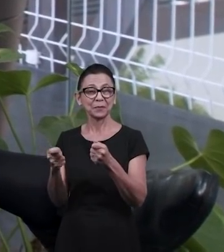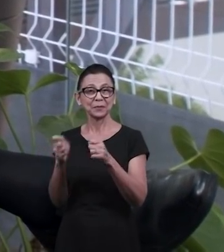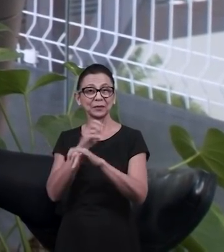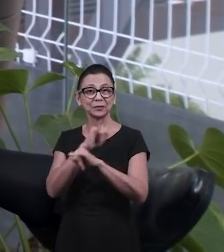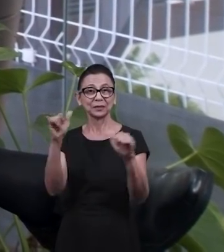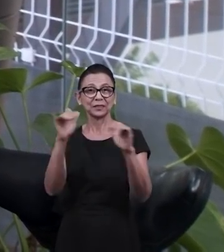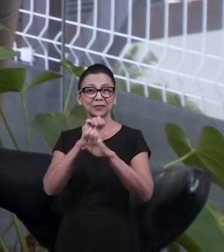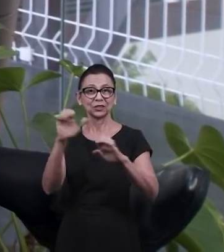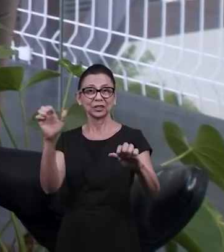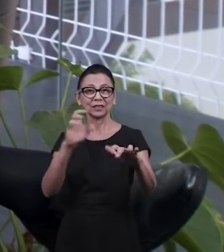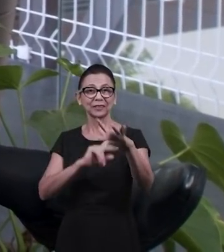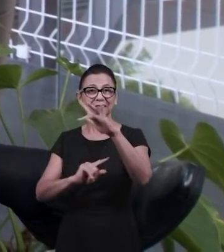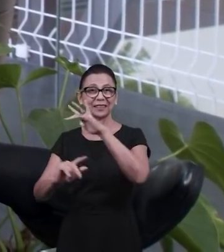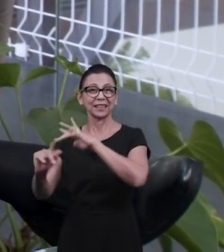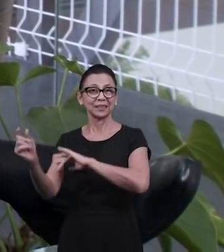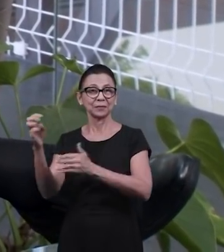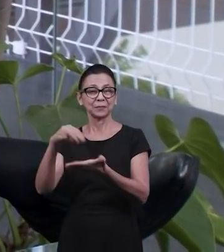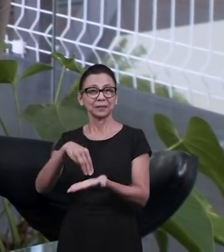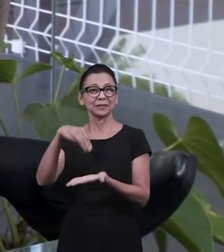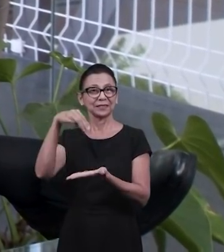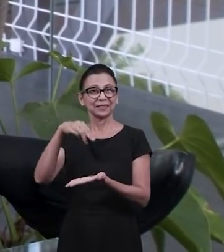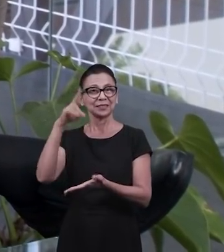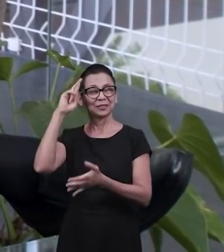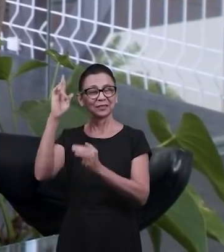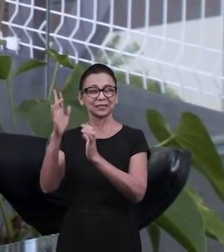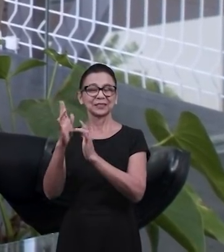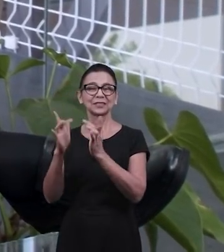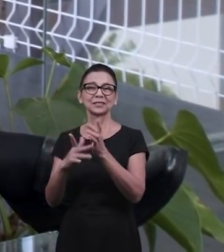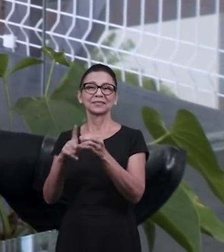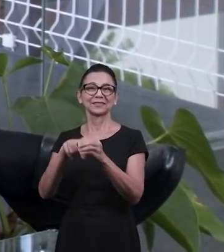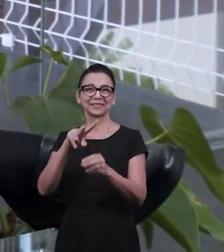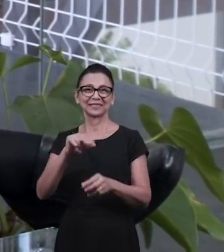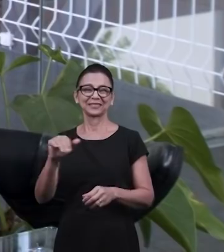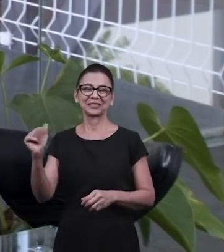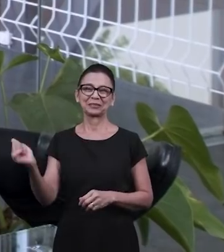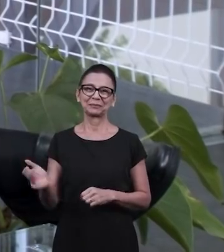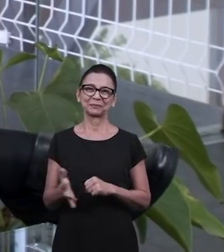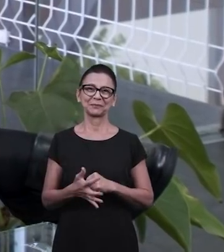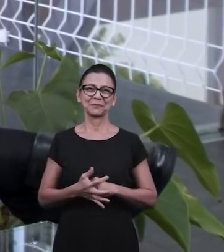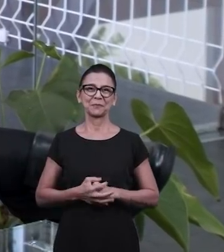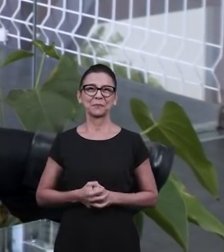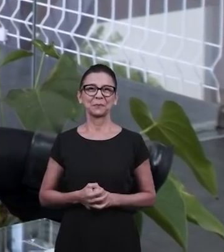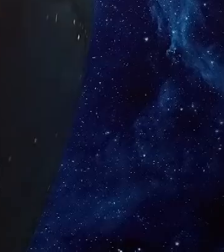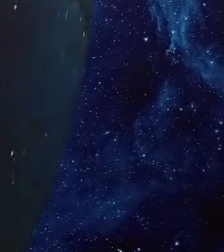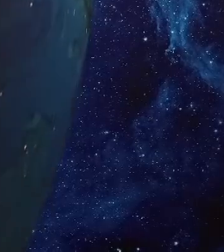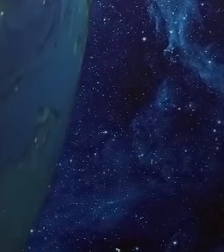anunciando o Evangelho Eterno. Maranata, o Senhor Jesus vem!